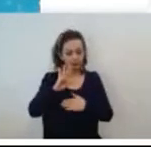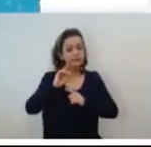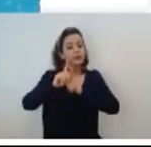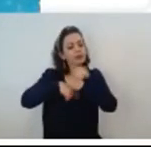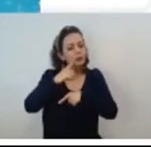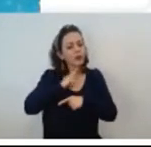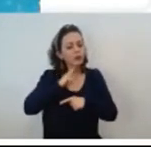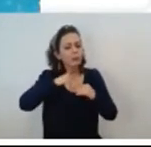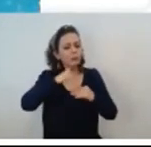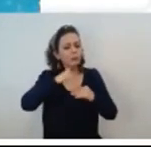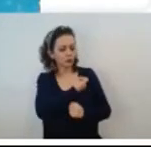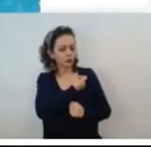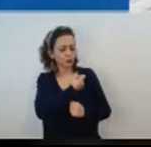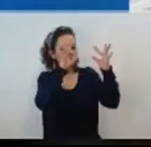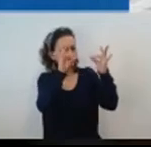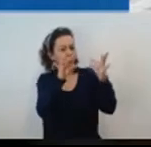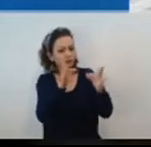relato do documento